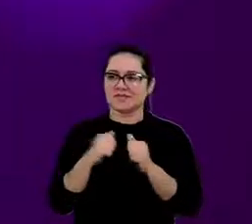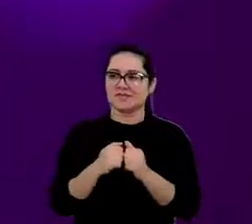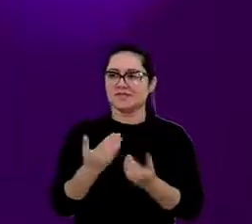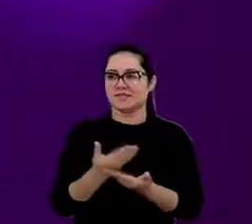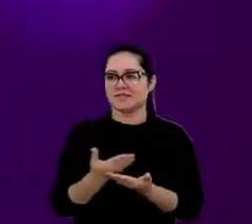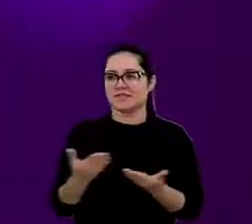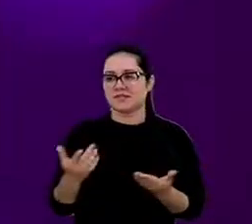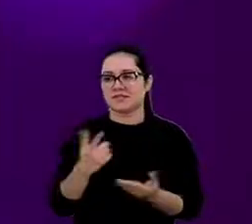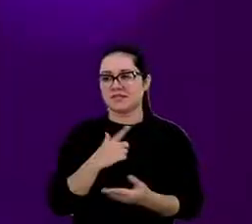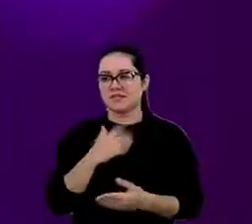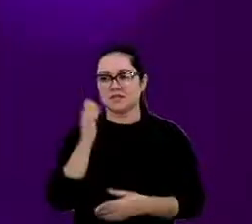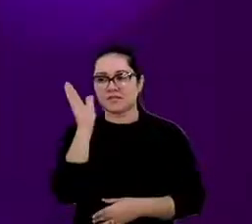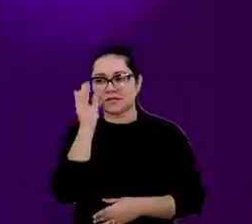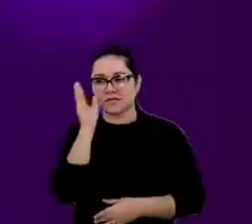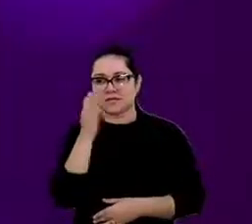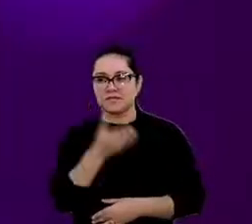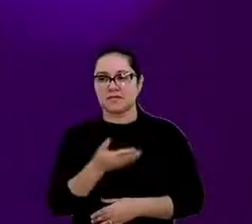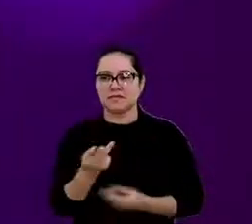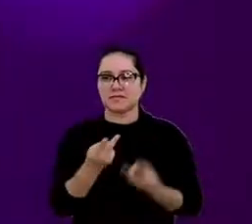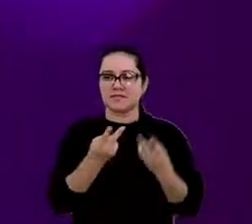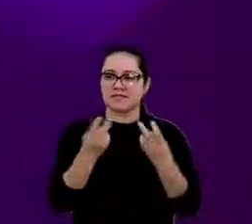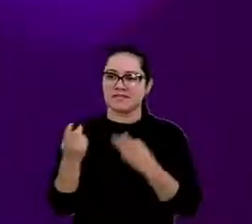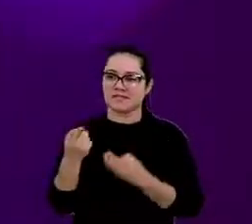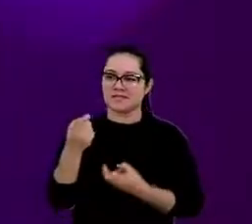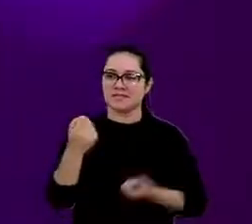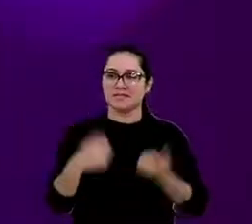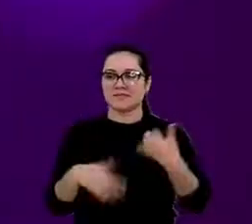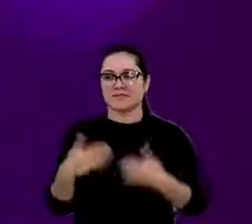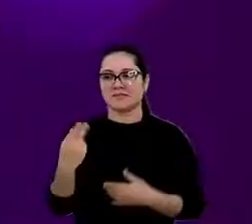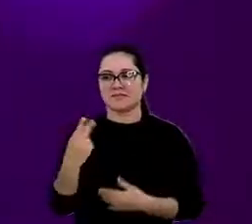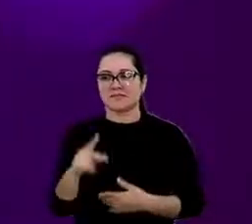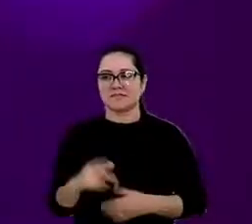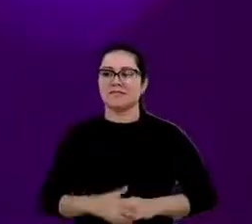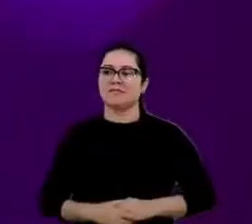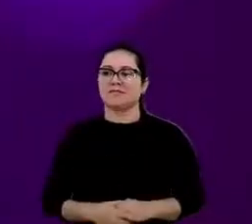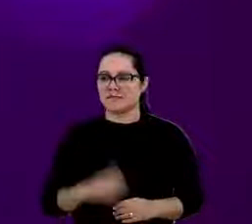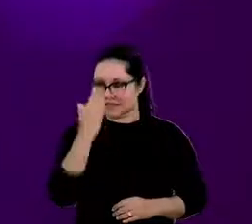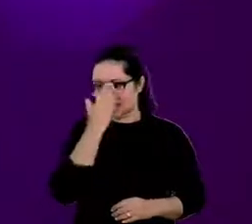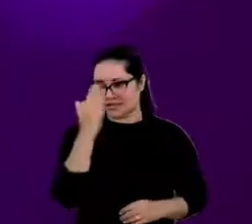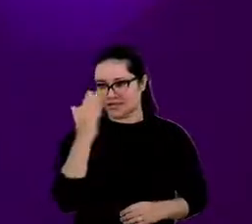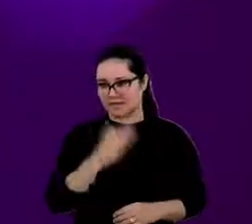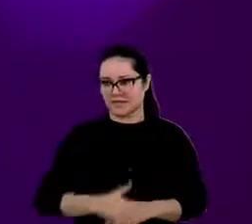intervenções, então estou curioso para ouvir a sua palestra. Obrigado, Henrique.